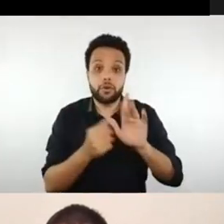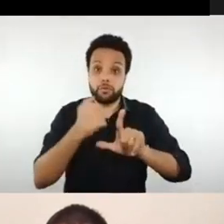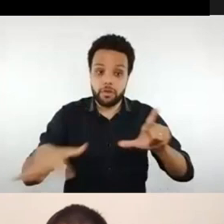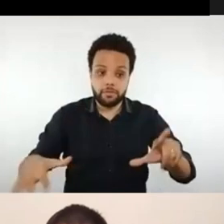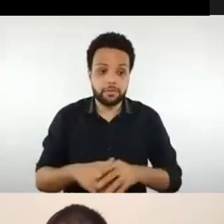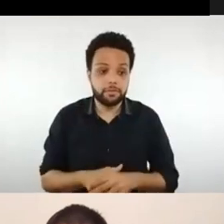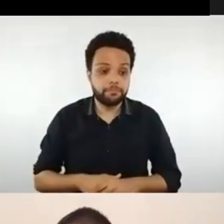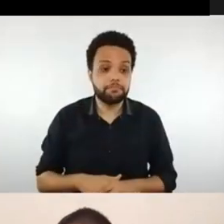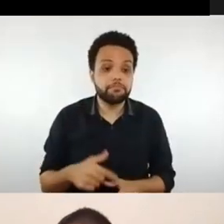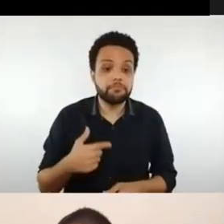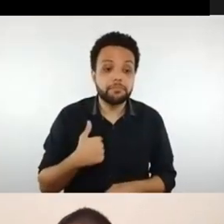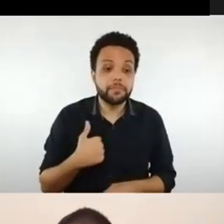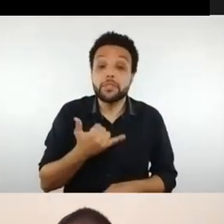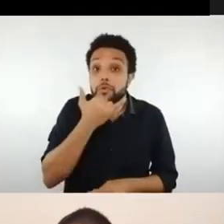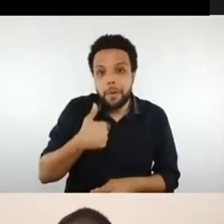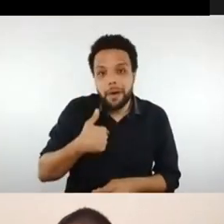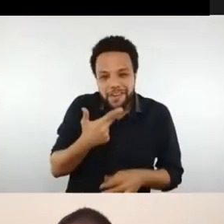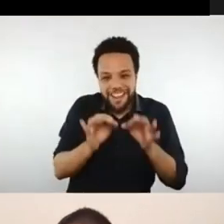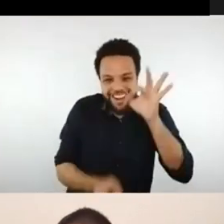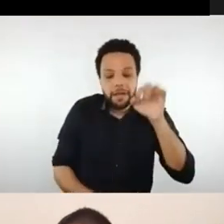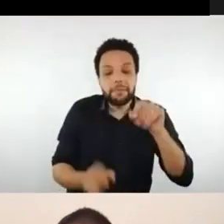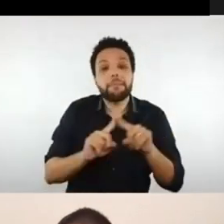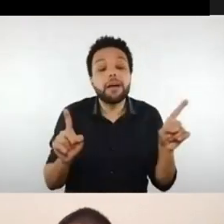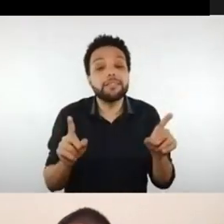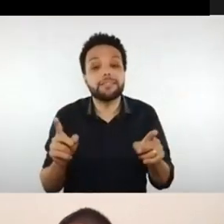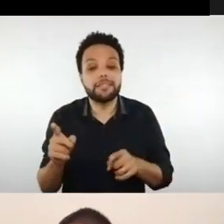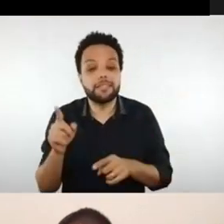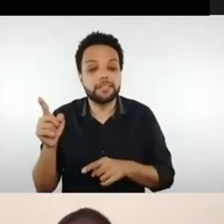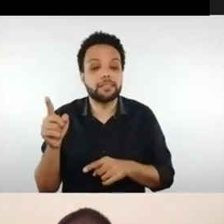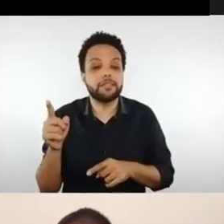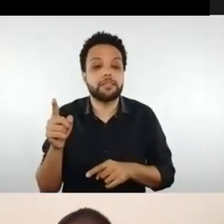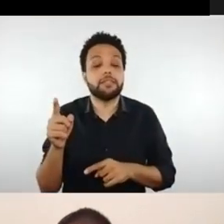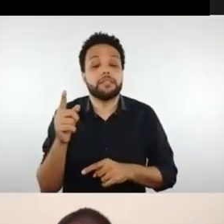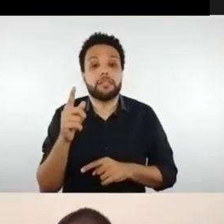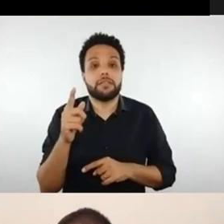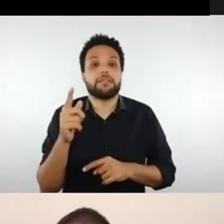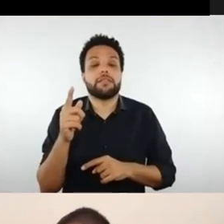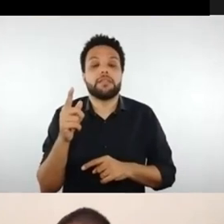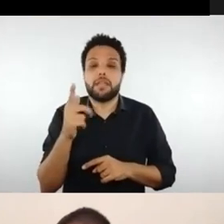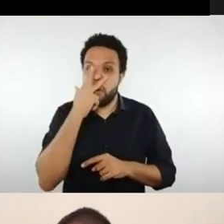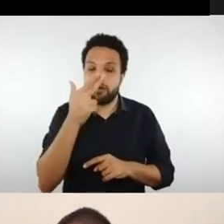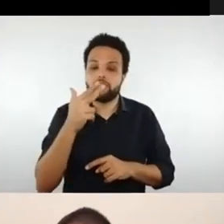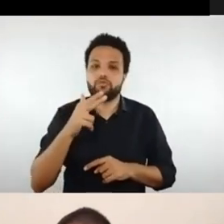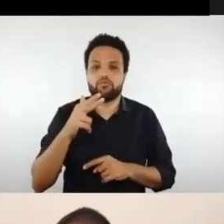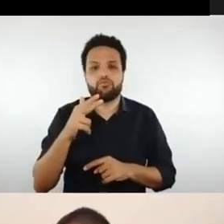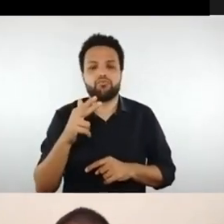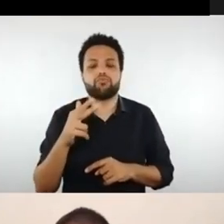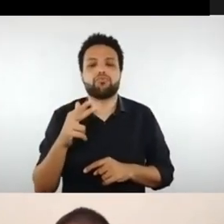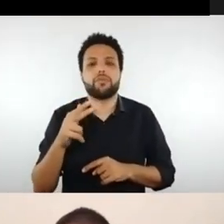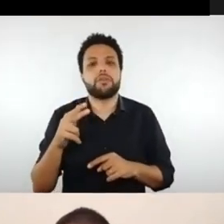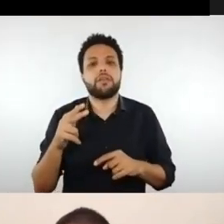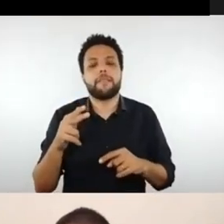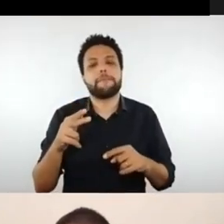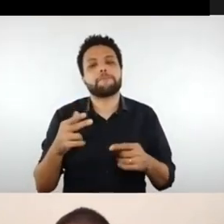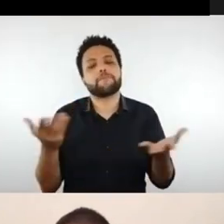Desculpa, estou acabando falando muito. Né? Eu acho que o production service ele não é uma alternativa, é uma alternativa pequena na quantidade de produtoras que